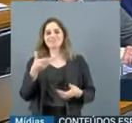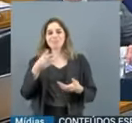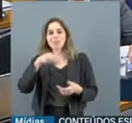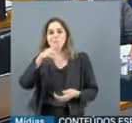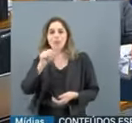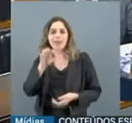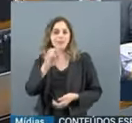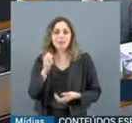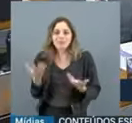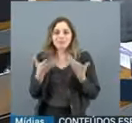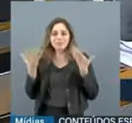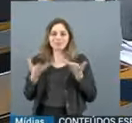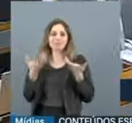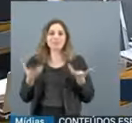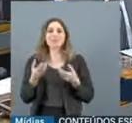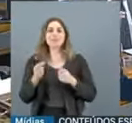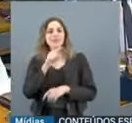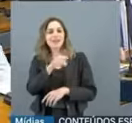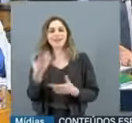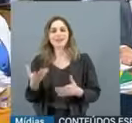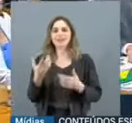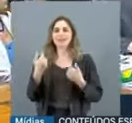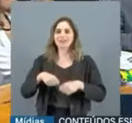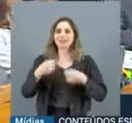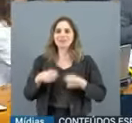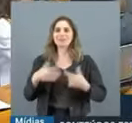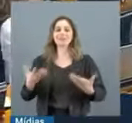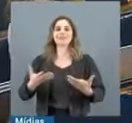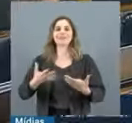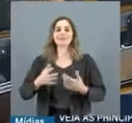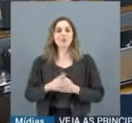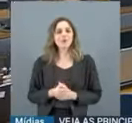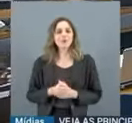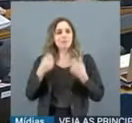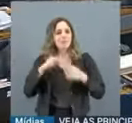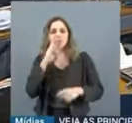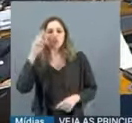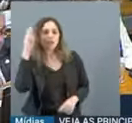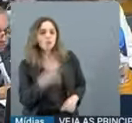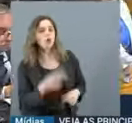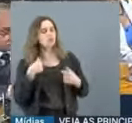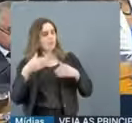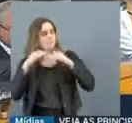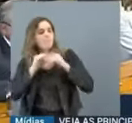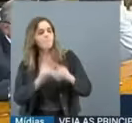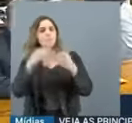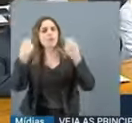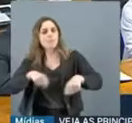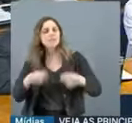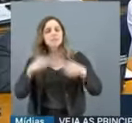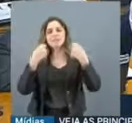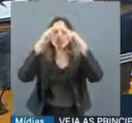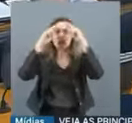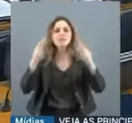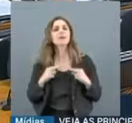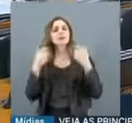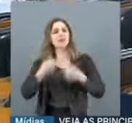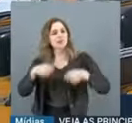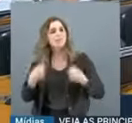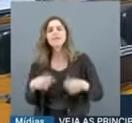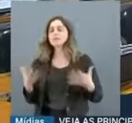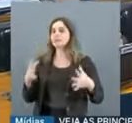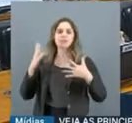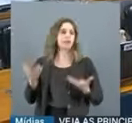ser moleque. Isso é um moleque. Esse moleque precisa de resposta. Esse moleque precisa de respeito. Tem que respeitar sua responsabilidade. Eu peço